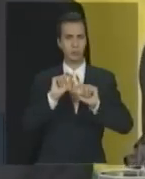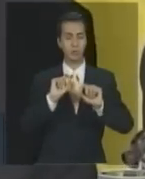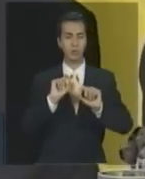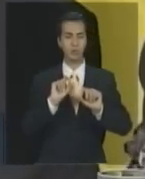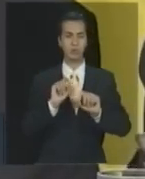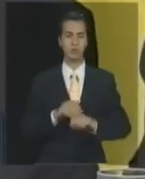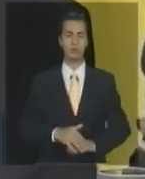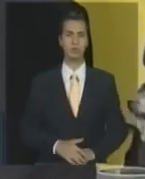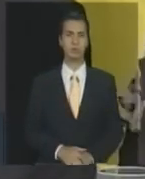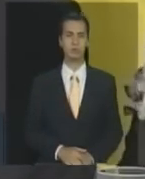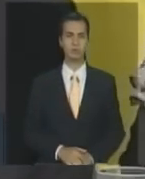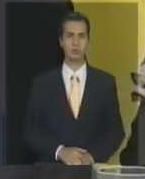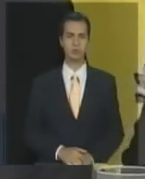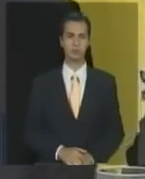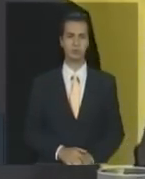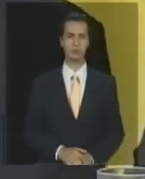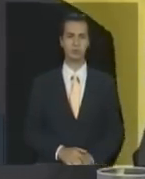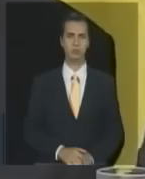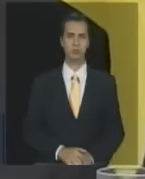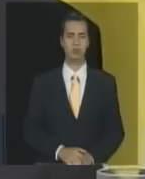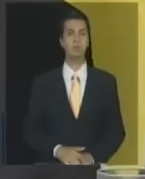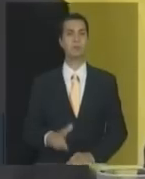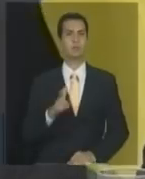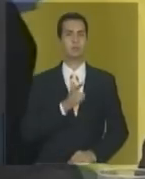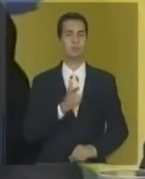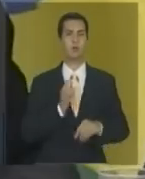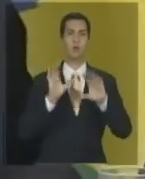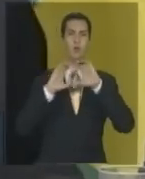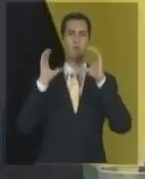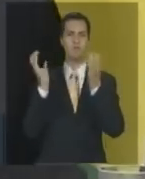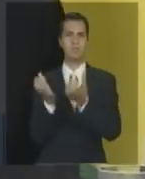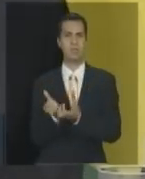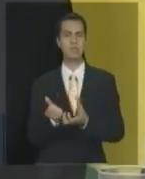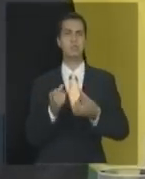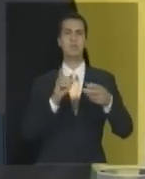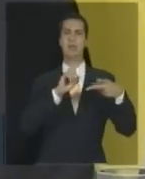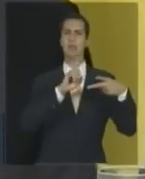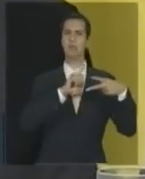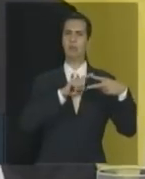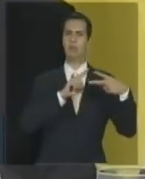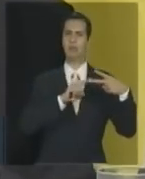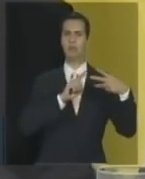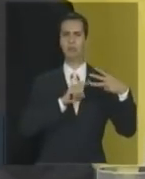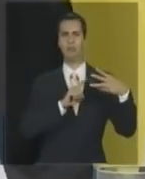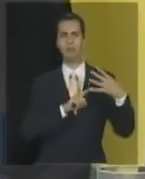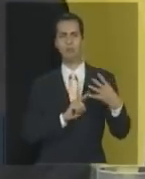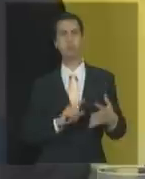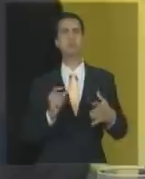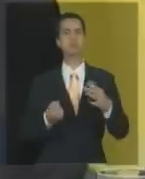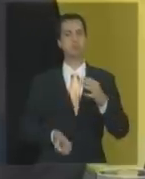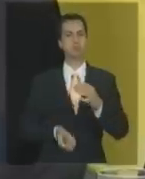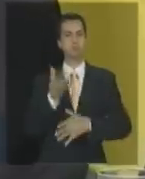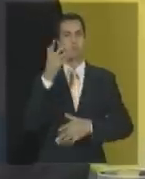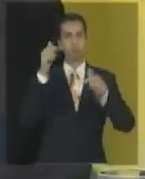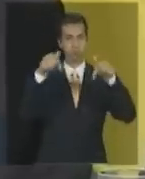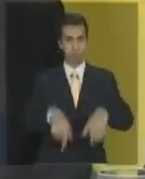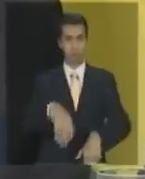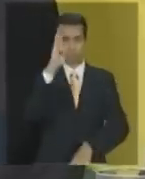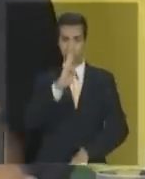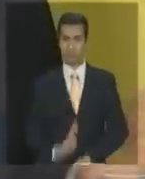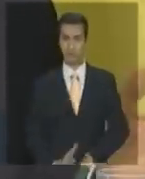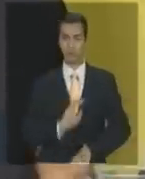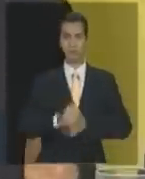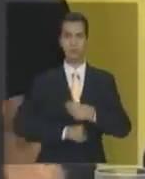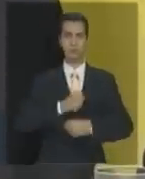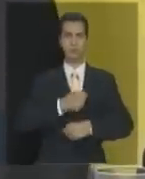Este elenco de eventos que vão se realizar aqui no Brasil neste ano 2012, que